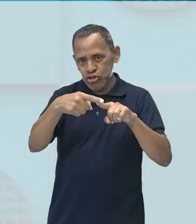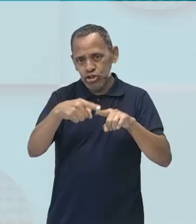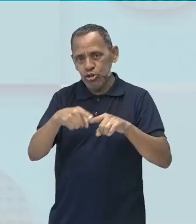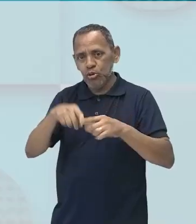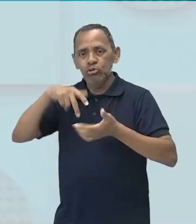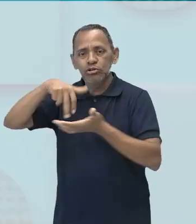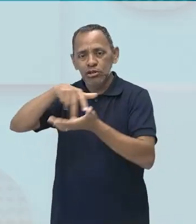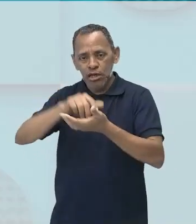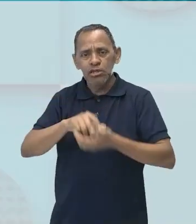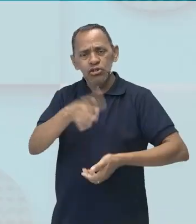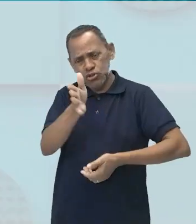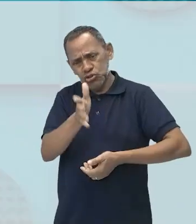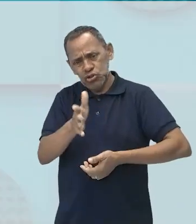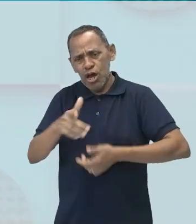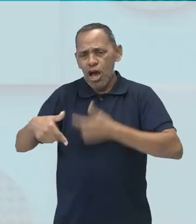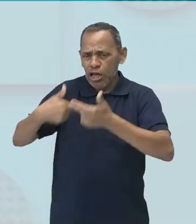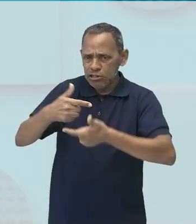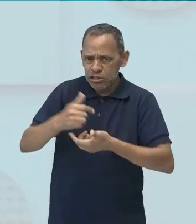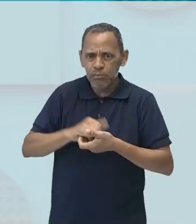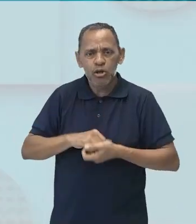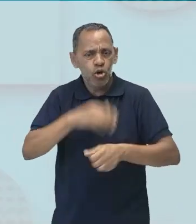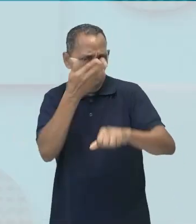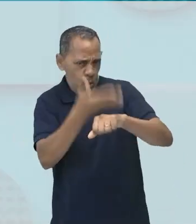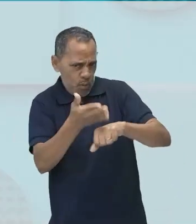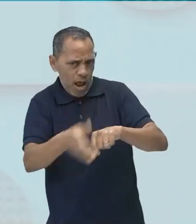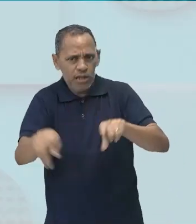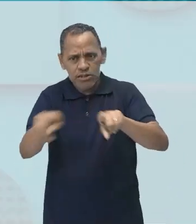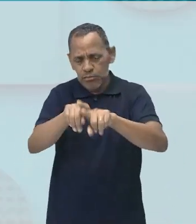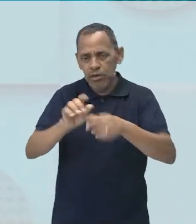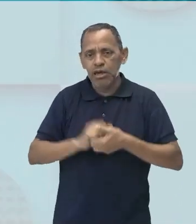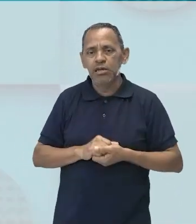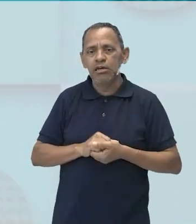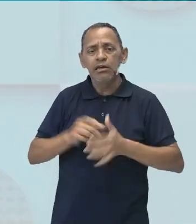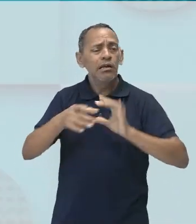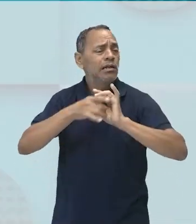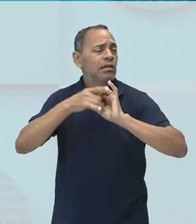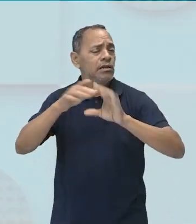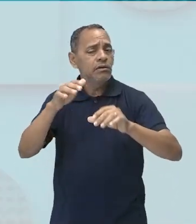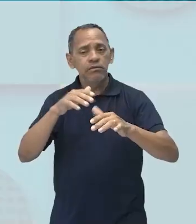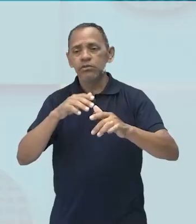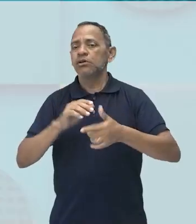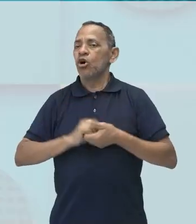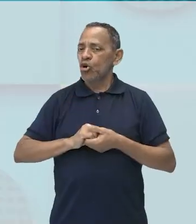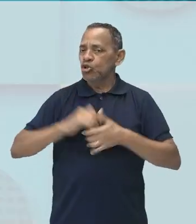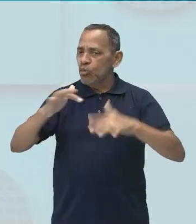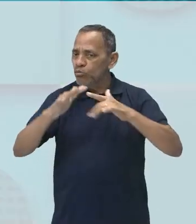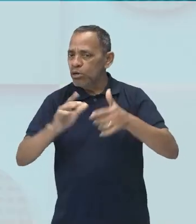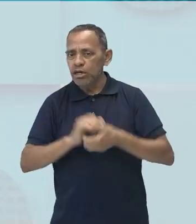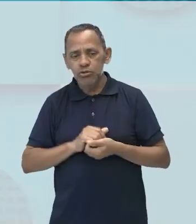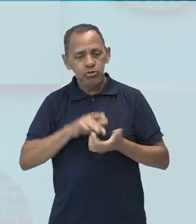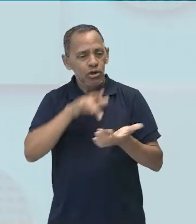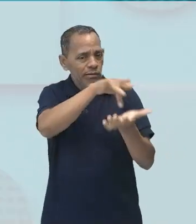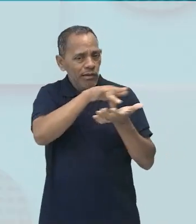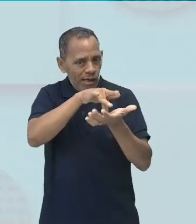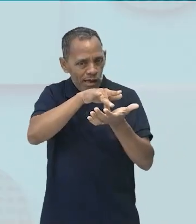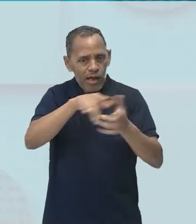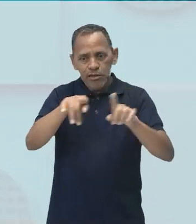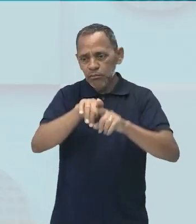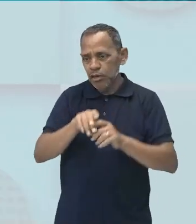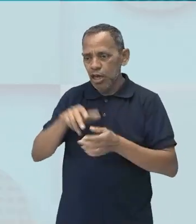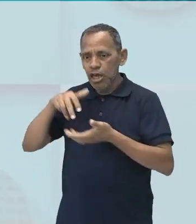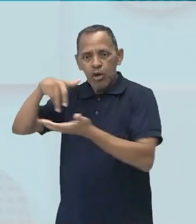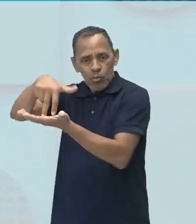seu corpo, vai libertar esses movimentos. Então, a dança clássica, a dança moderna e a dança